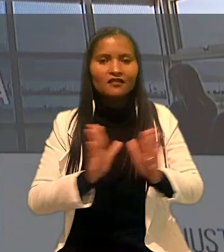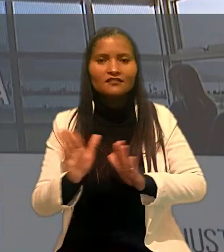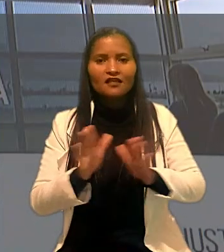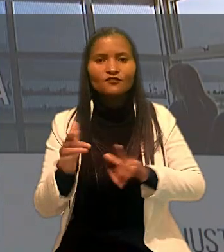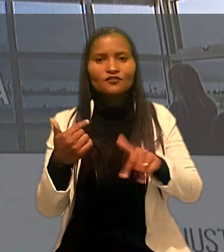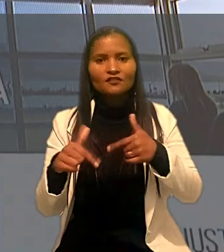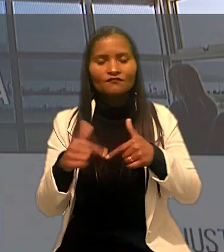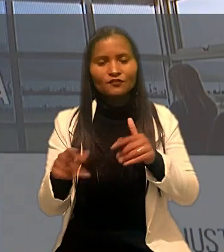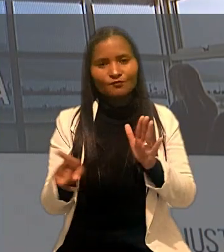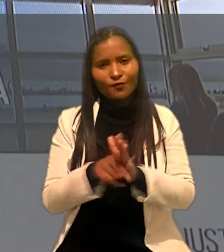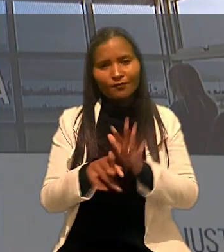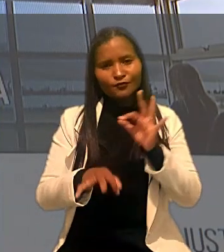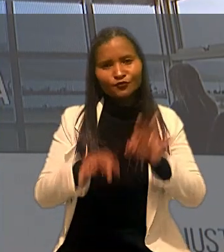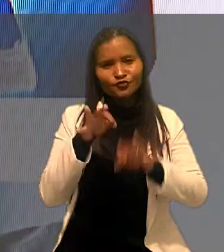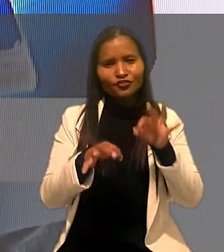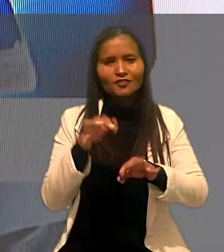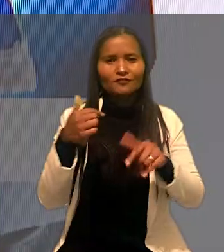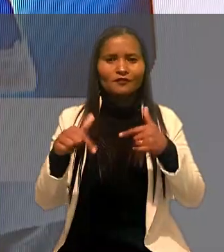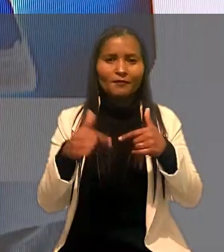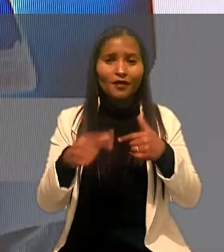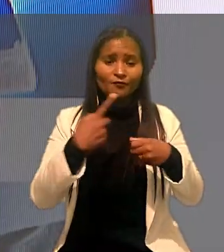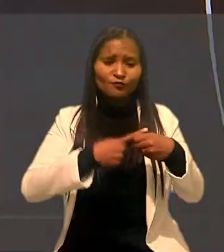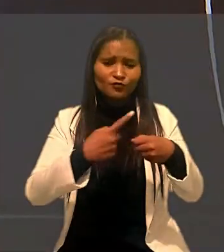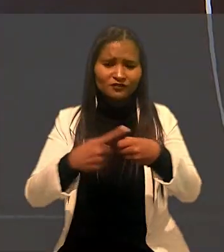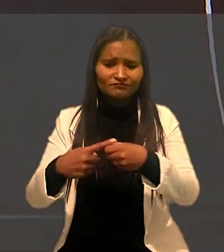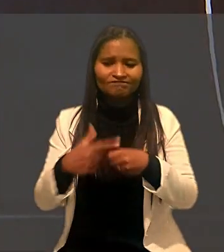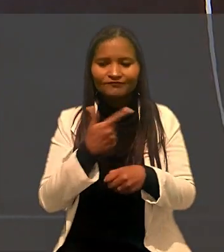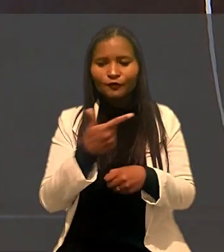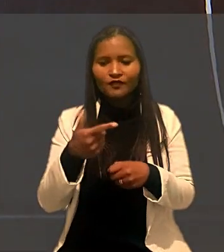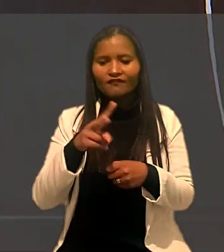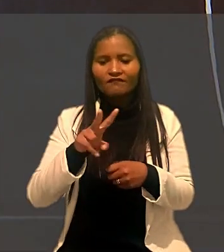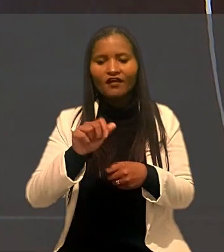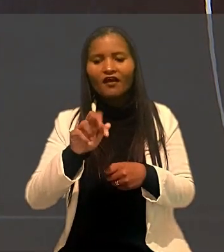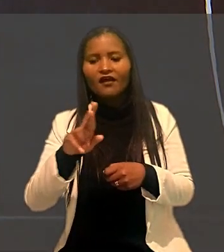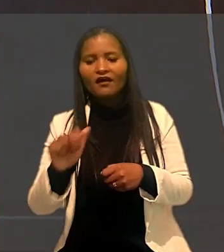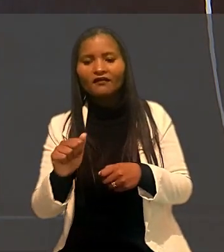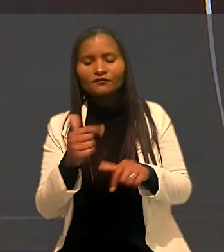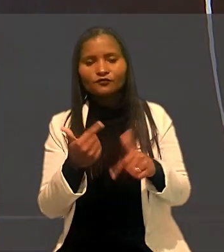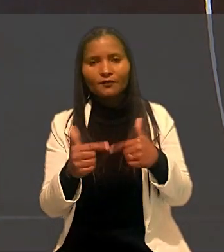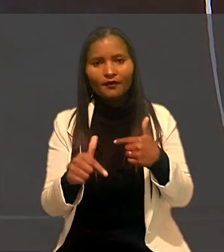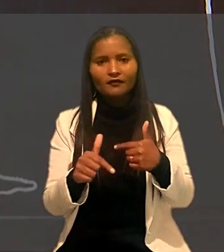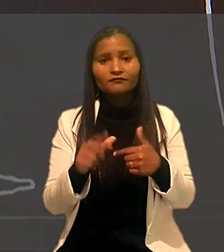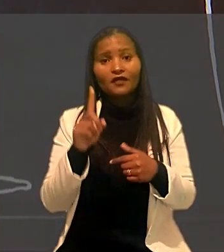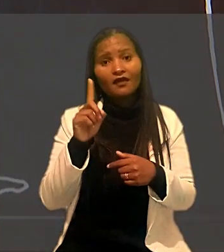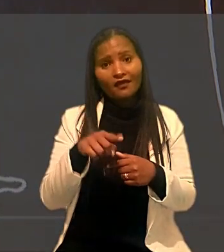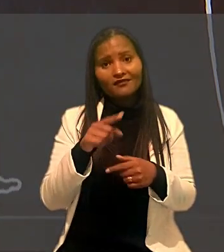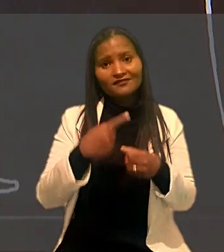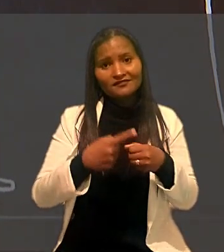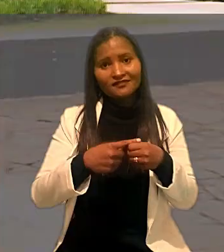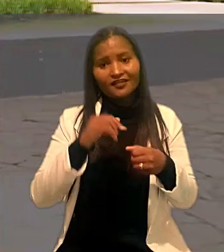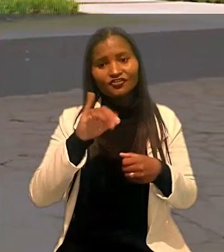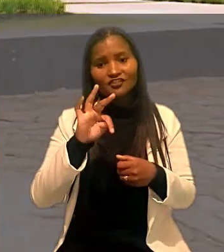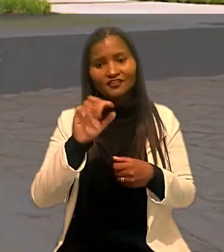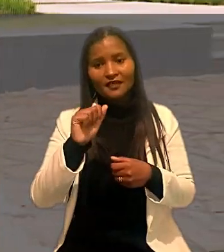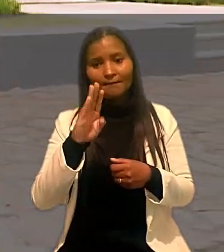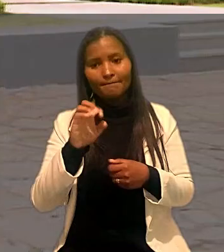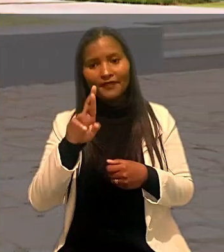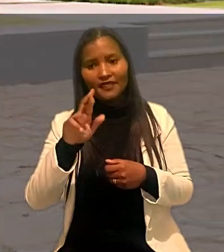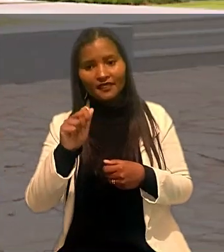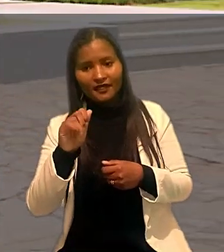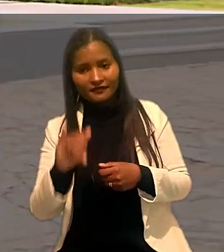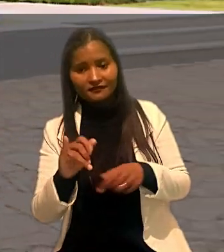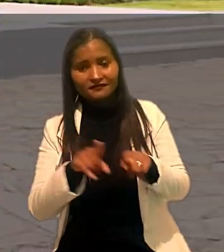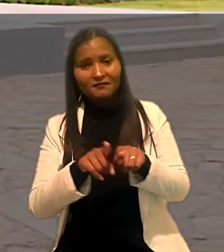equipamento facilita o acesso a serviços oferecidos pela Justiça do Trabalho em municípios que não contam com varas do trabalho. É o caso